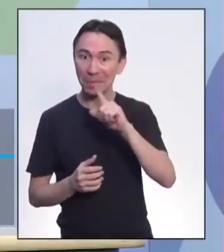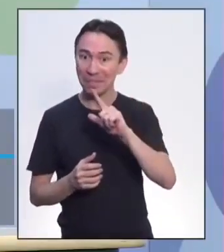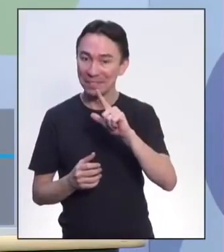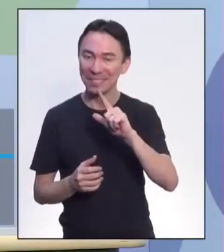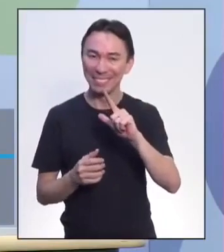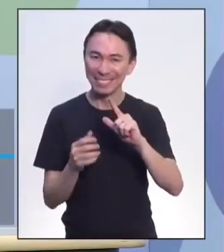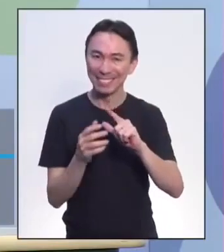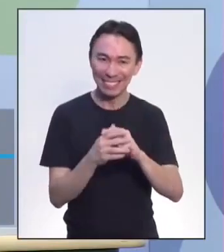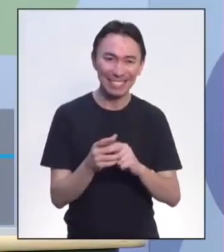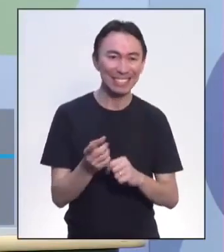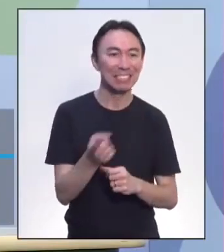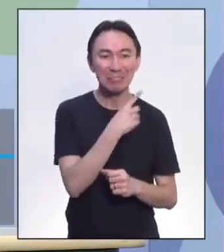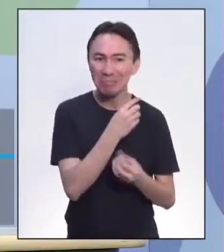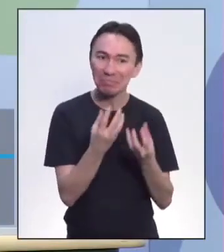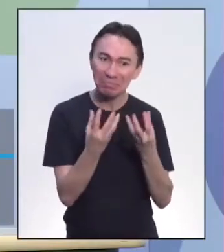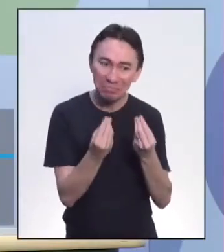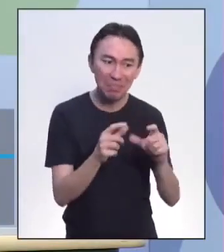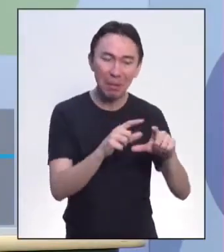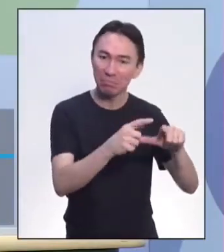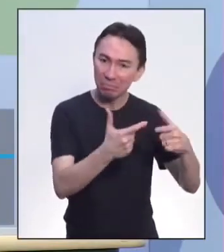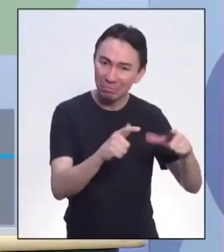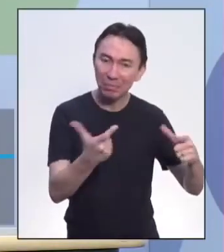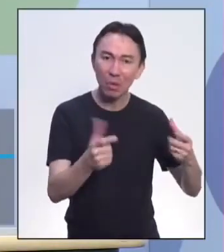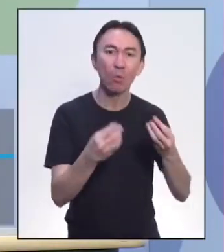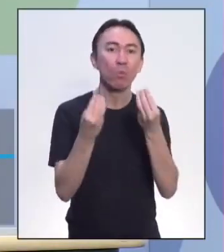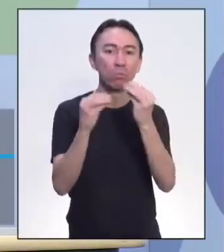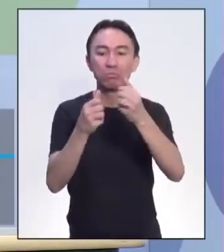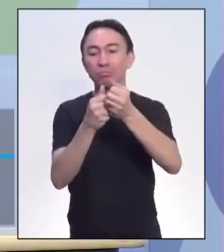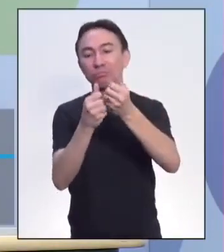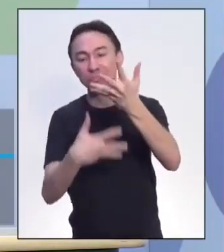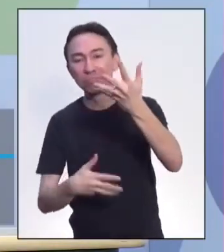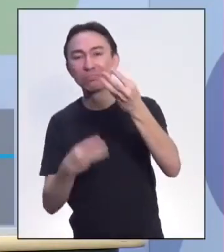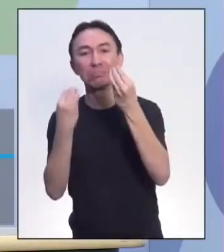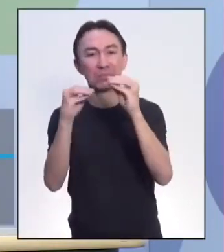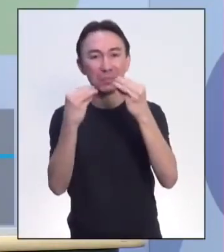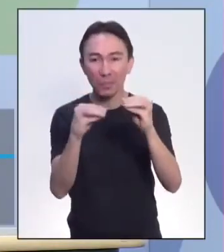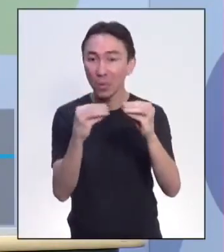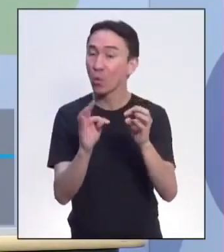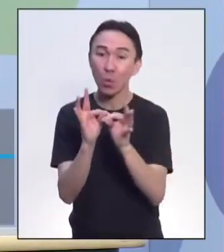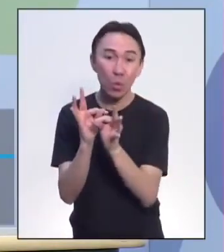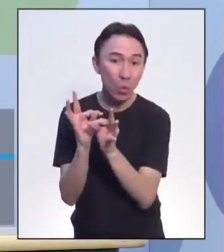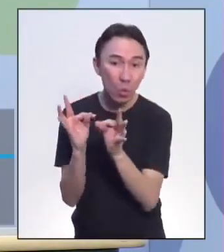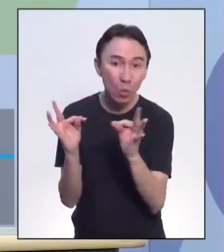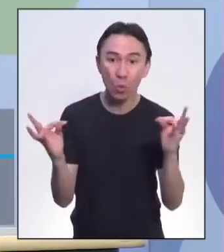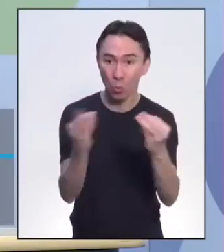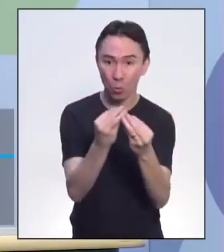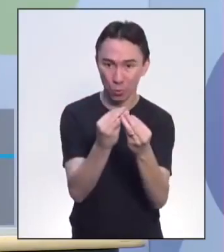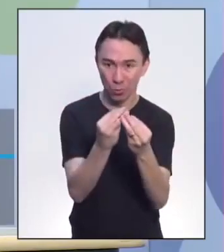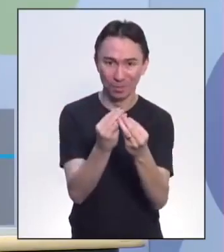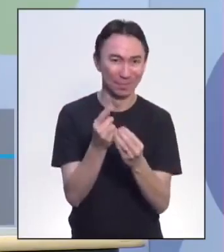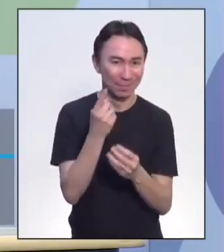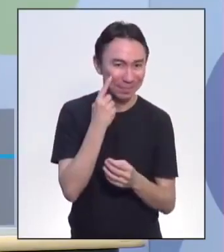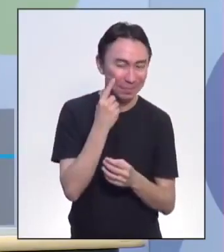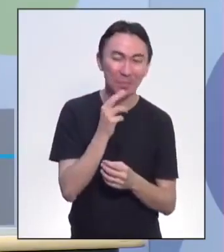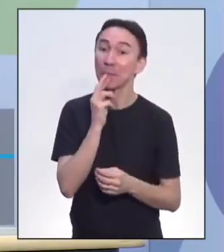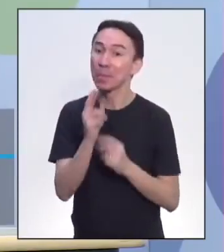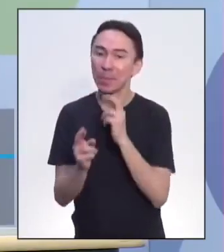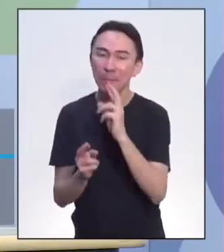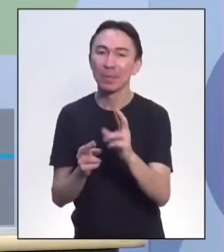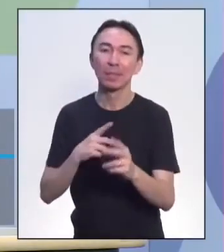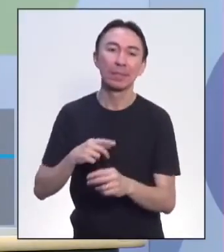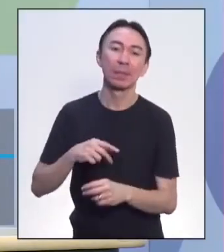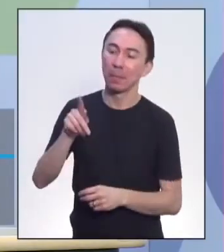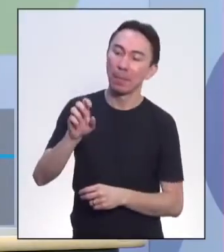grande maioria dos nossos alunos colocaram no chat todos os pares ordenados. Bom, entre todo mundo que respondeu, tem